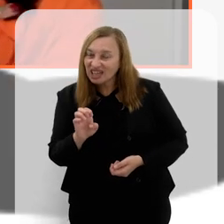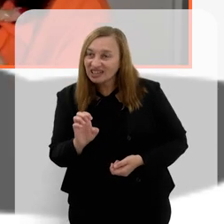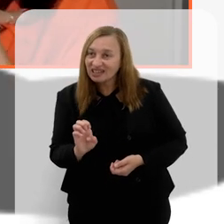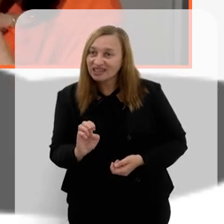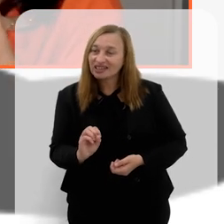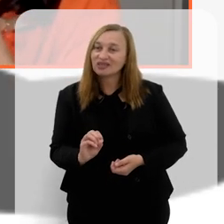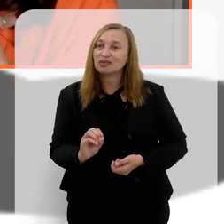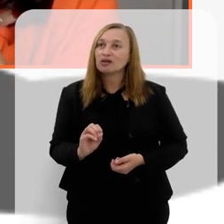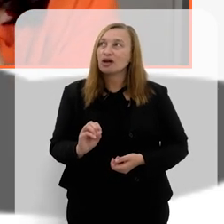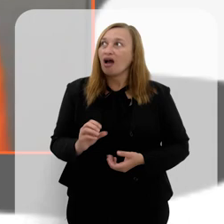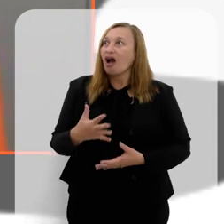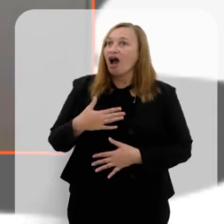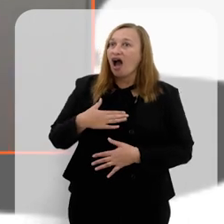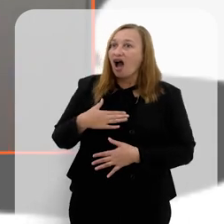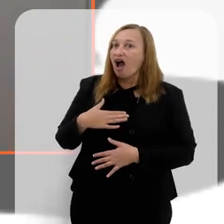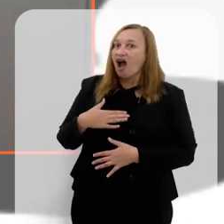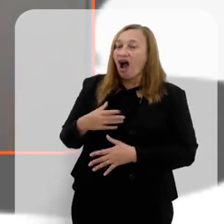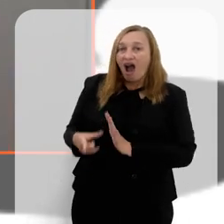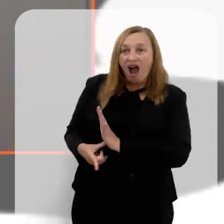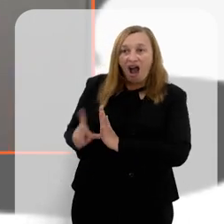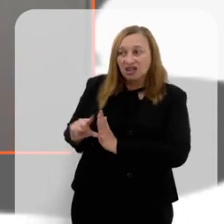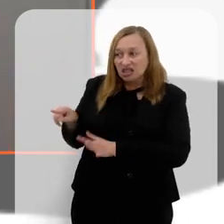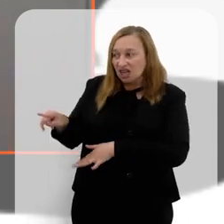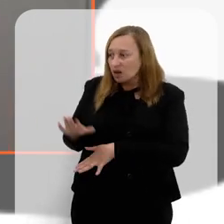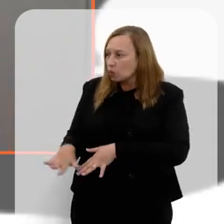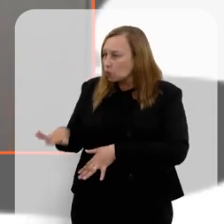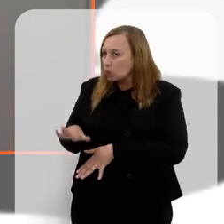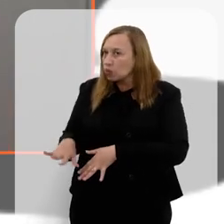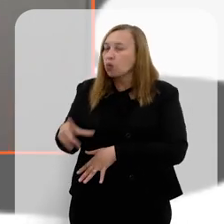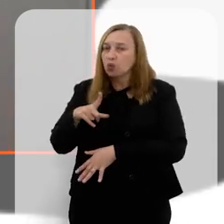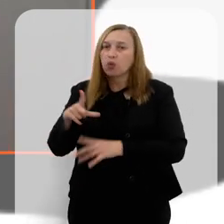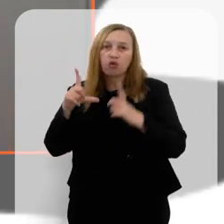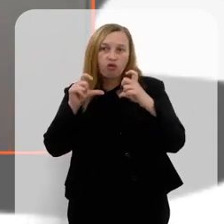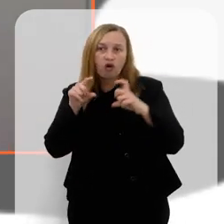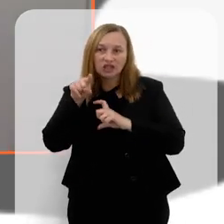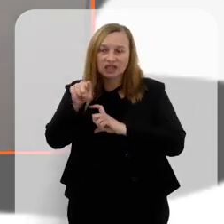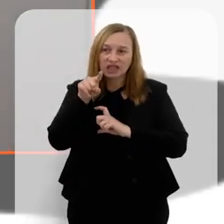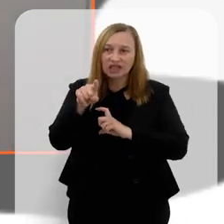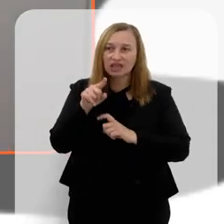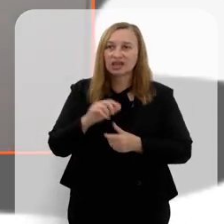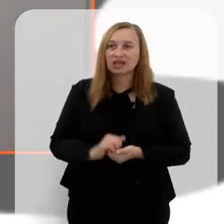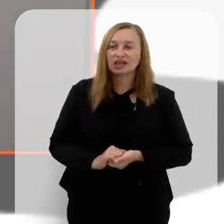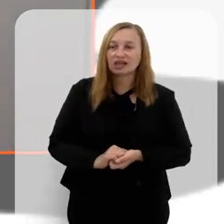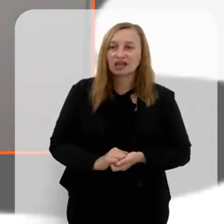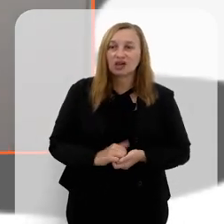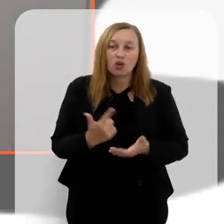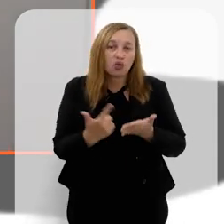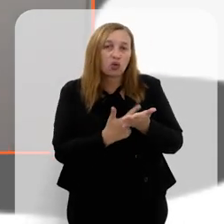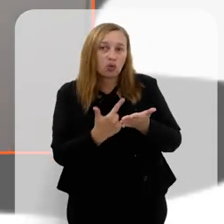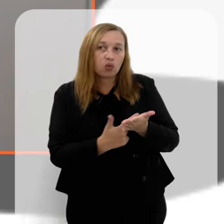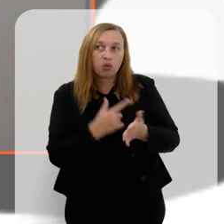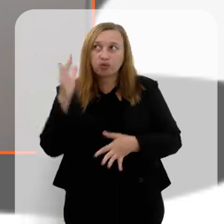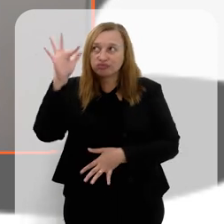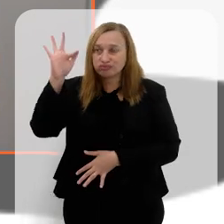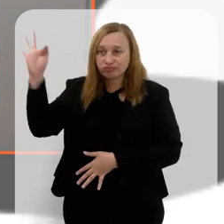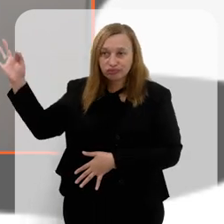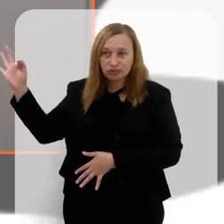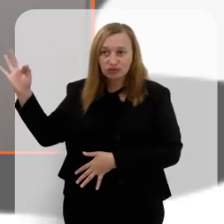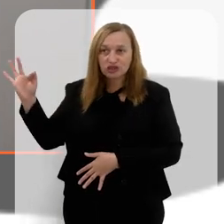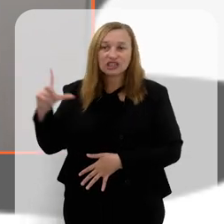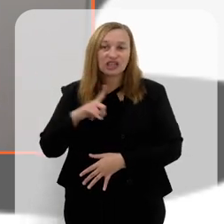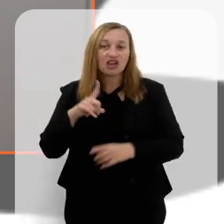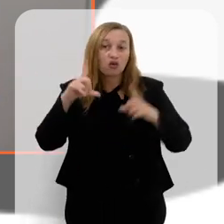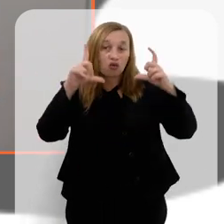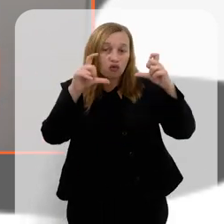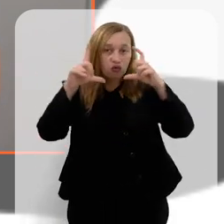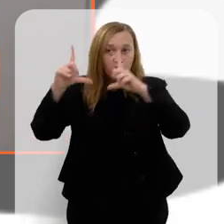gente, o Julian era uma criancinha. Eu tenho até foto dele aqui. Eu fiz o livro na França,